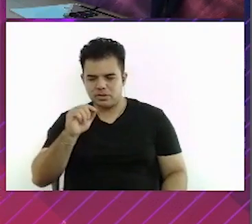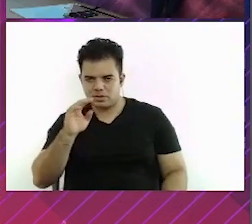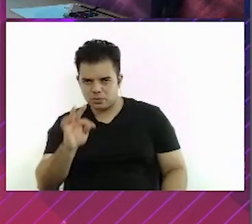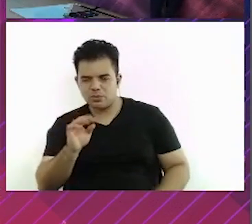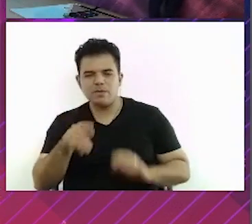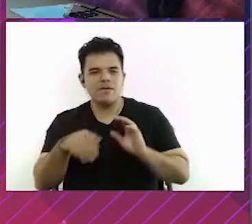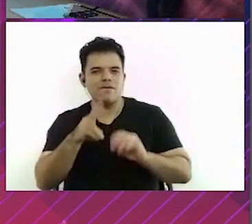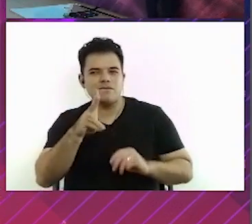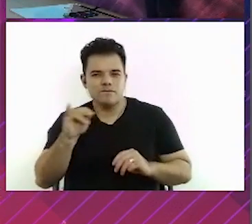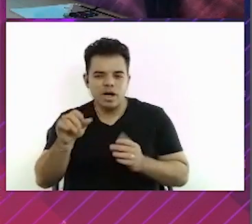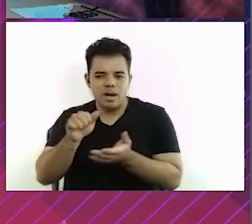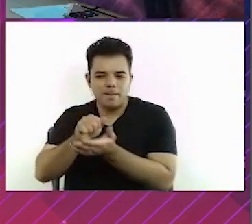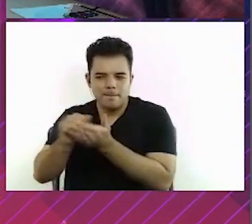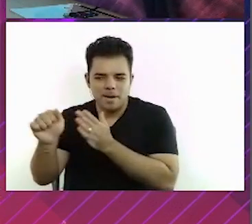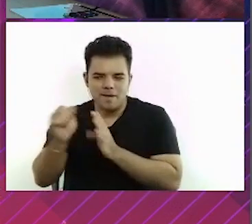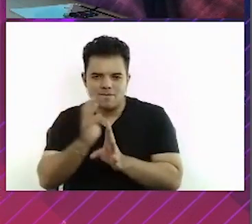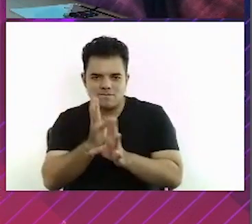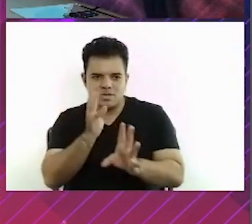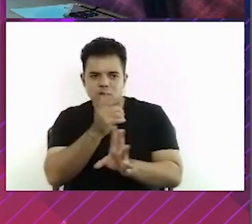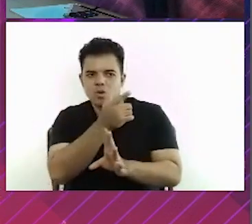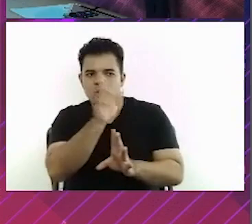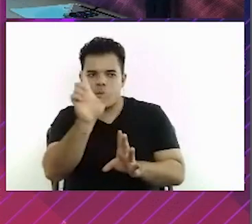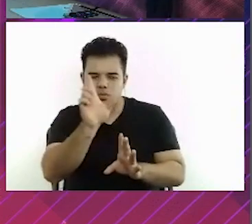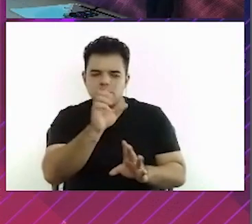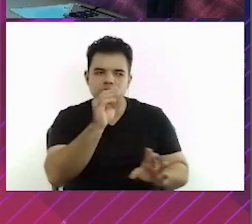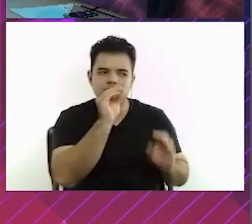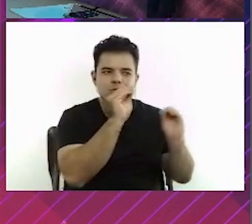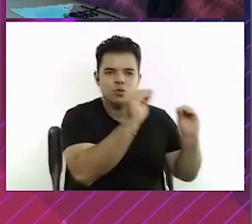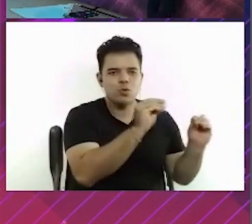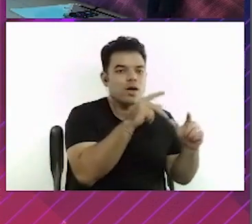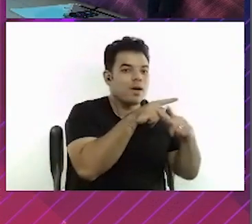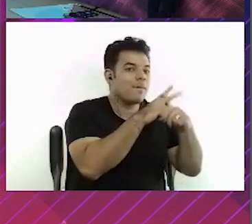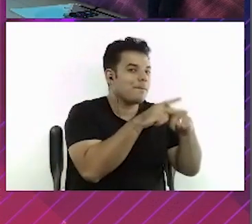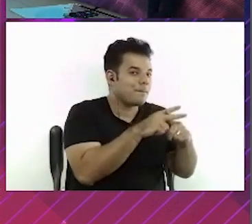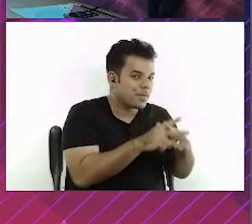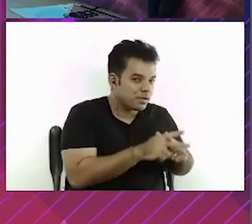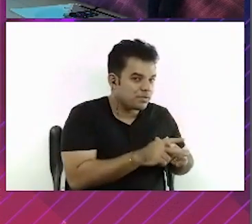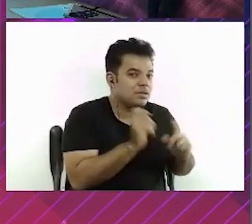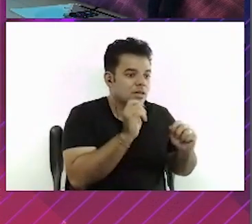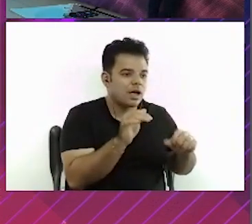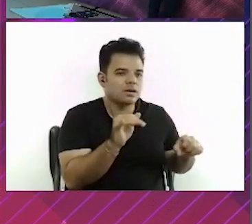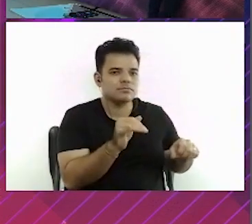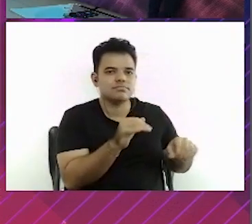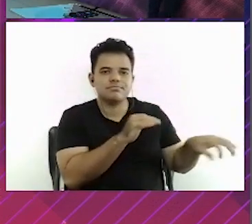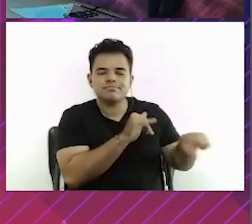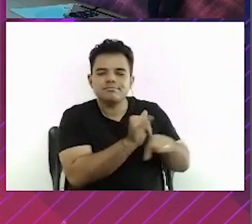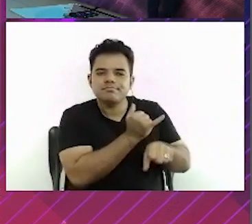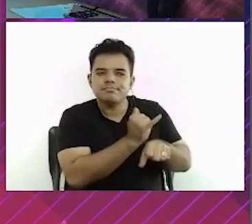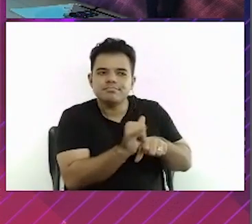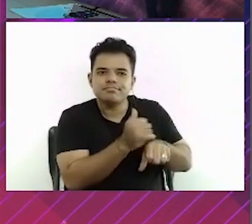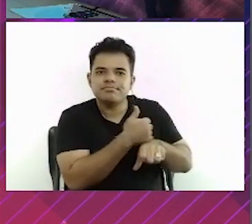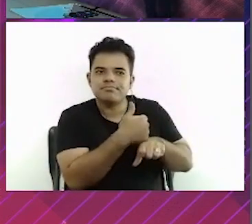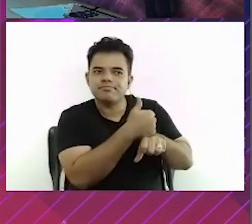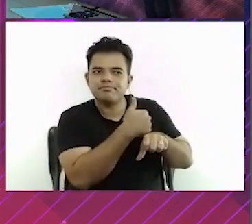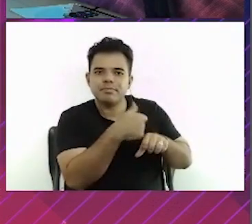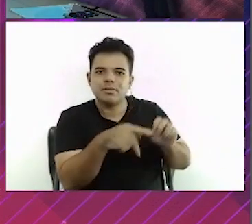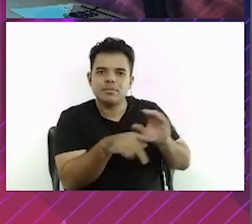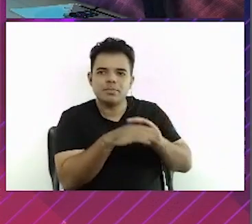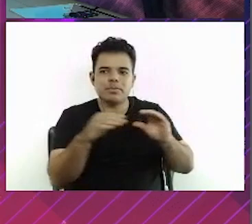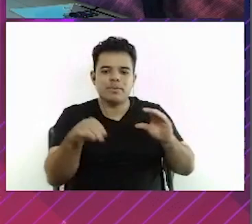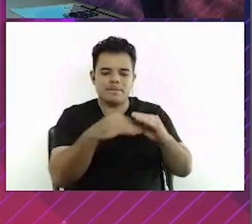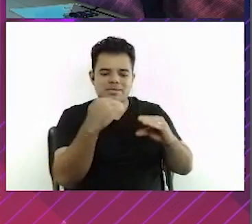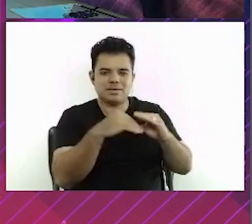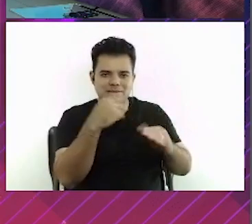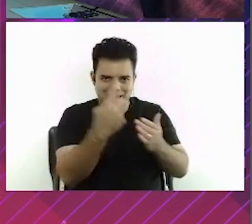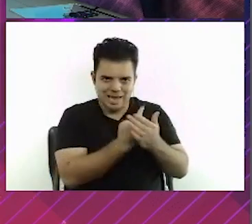E aí você pode ter um microserviço especializado em lidar com aquelas daquelas tarefas, aquelas mensagens que falharam. Se ela